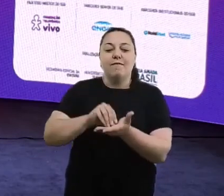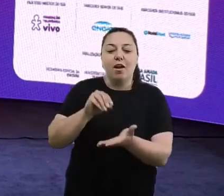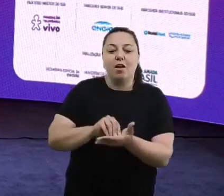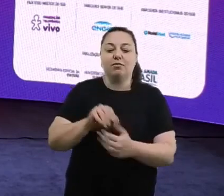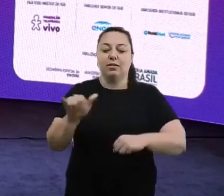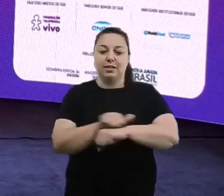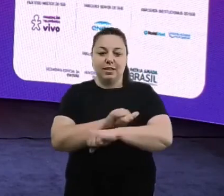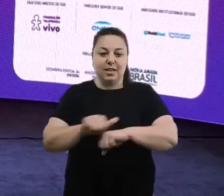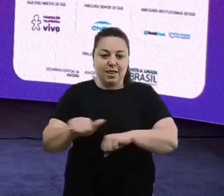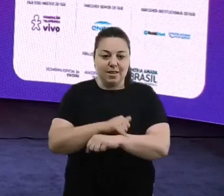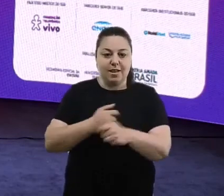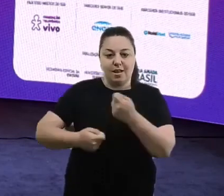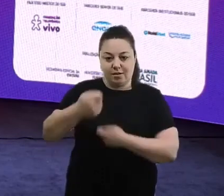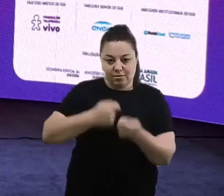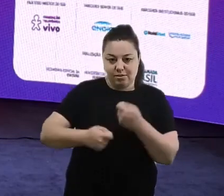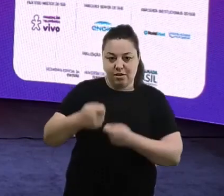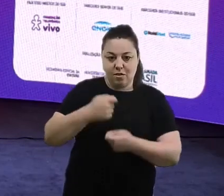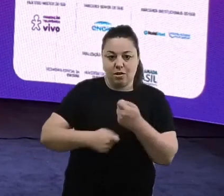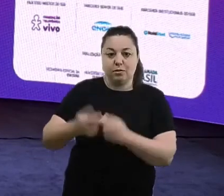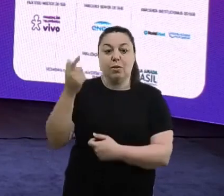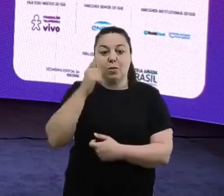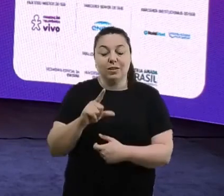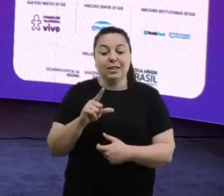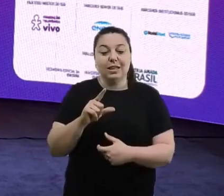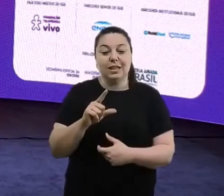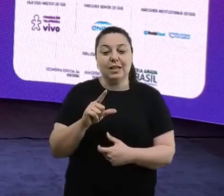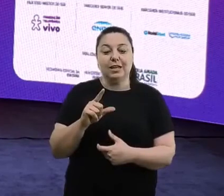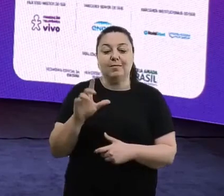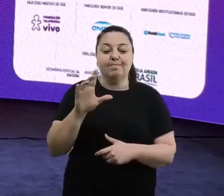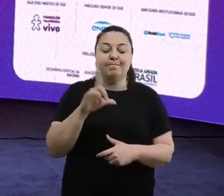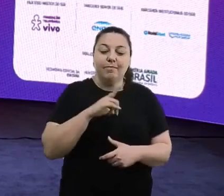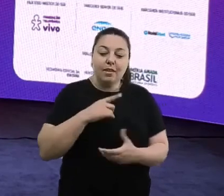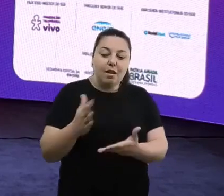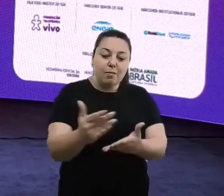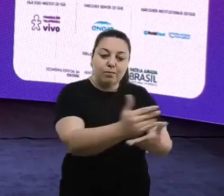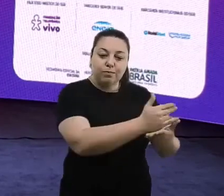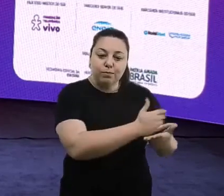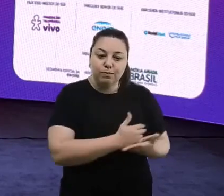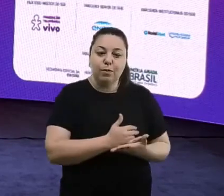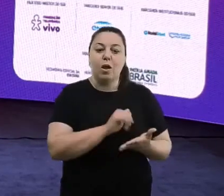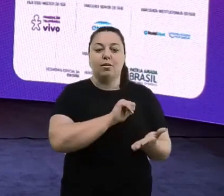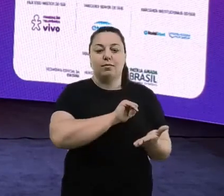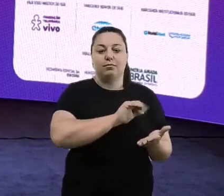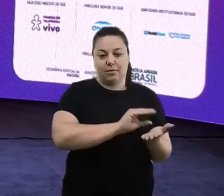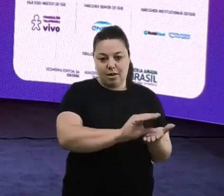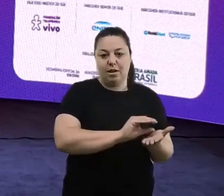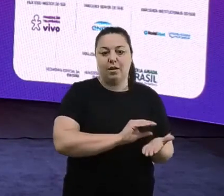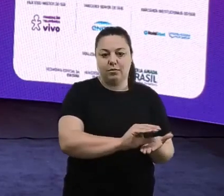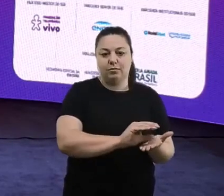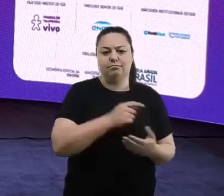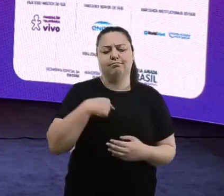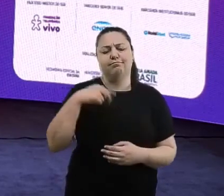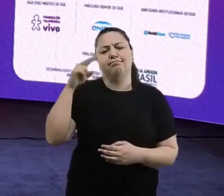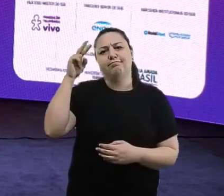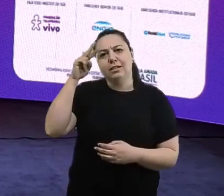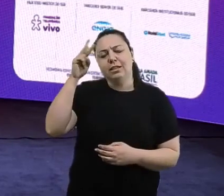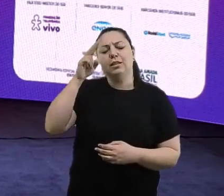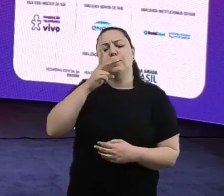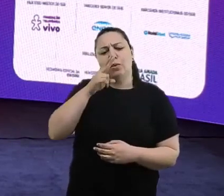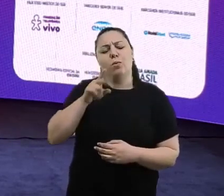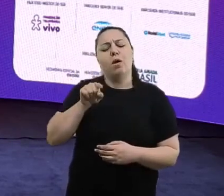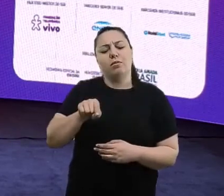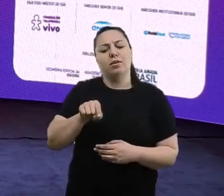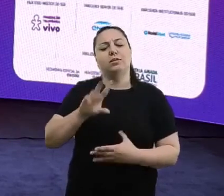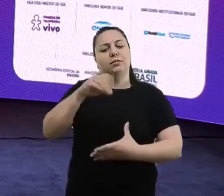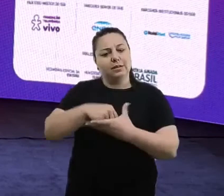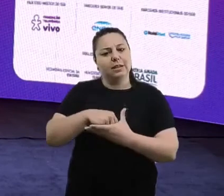para poder trabalhar e coletar bem os seus dados. Isso me lembra muito como parte do desafio que é